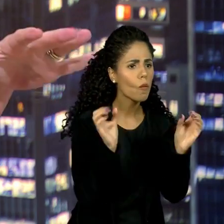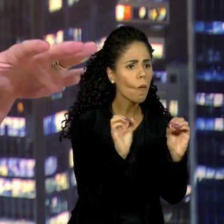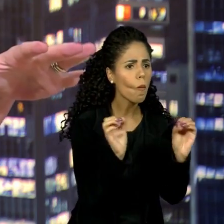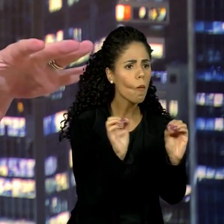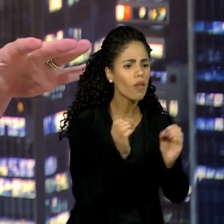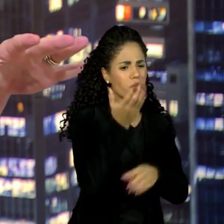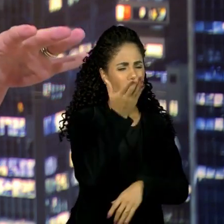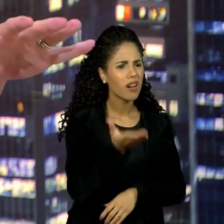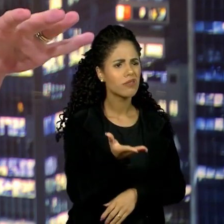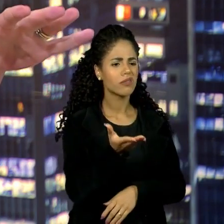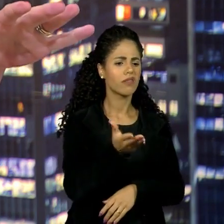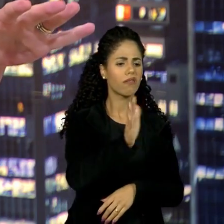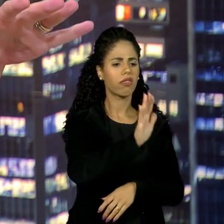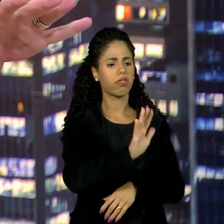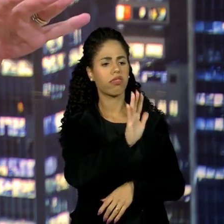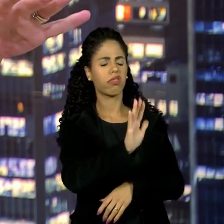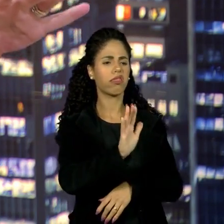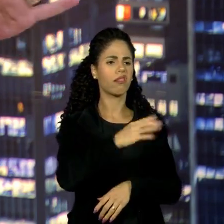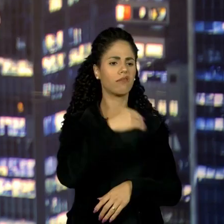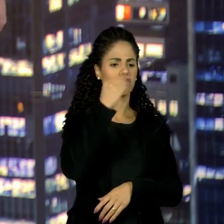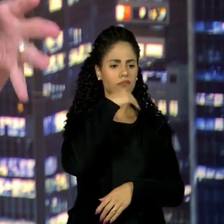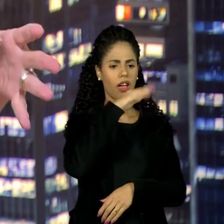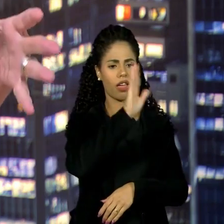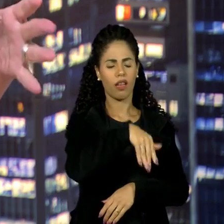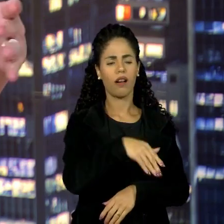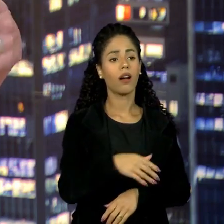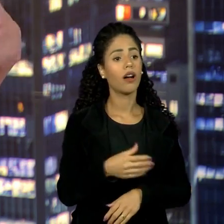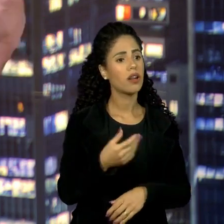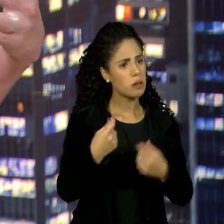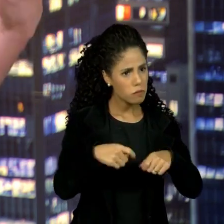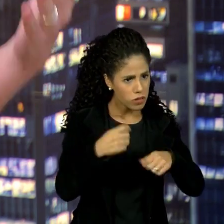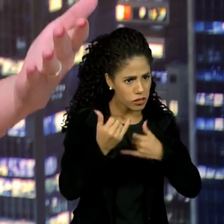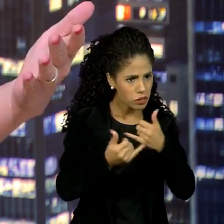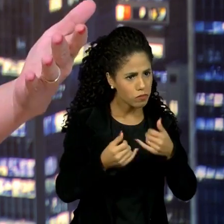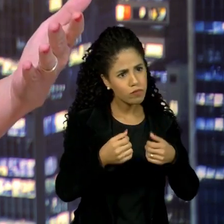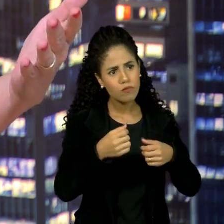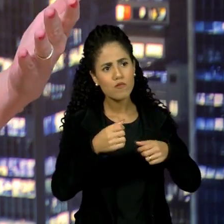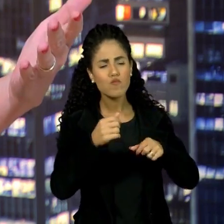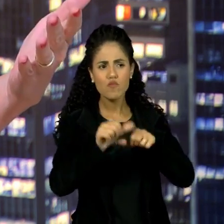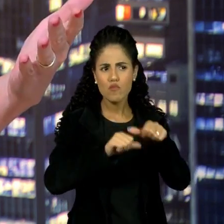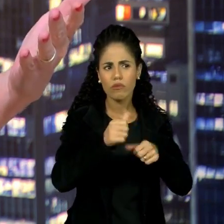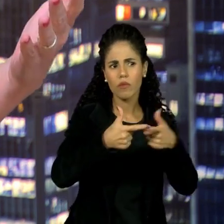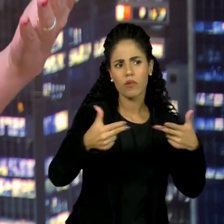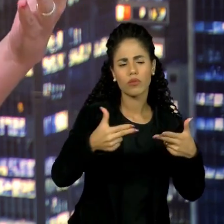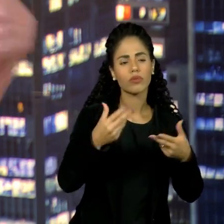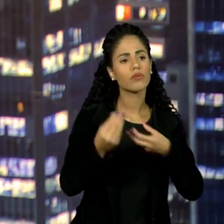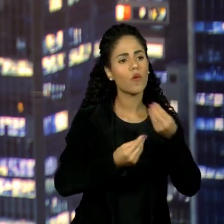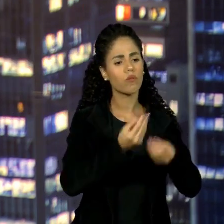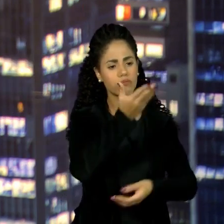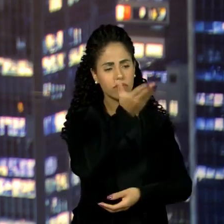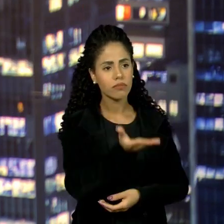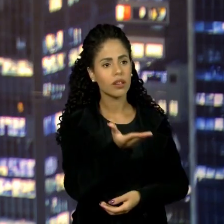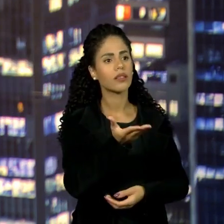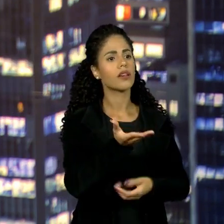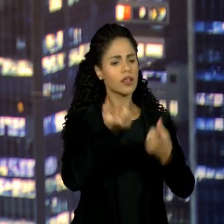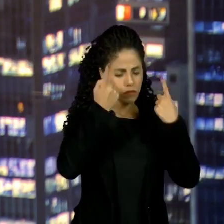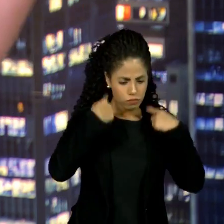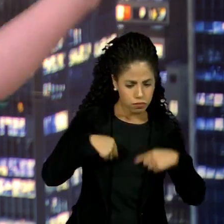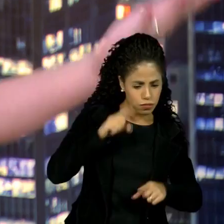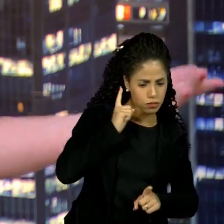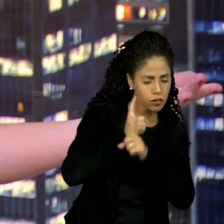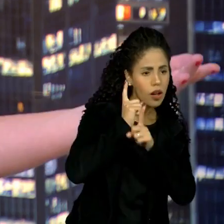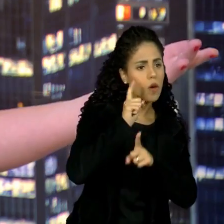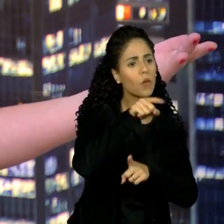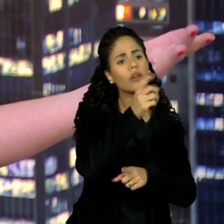não existisse, né, doutor Kalash? Isso também precisa mudar. O idoso precisa ser levado em consideração no seu prognóstico, no que